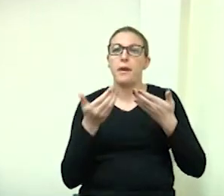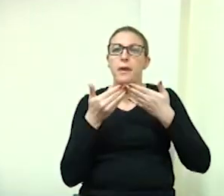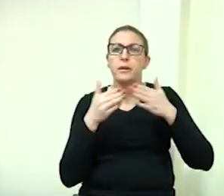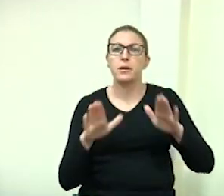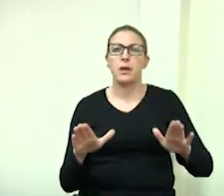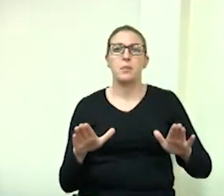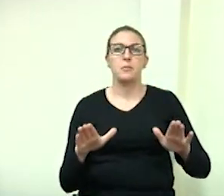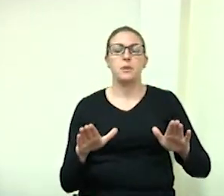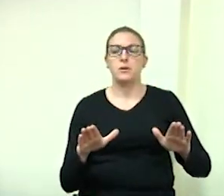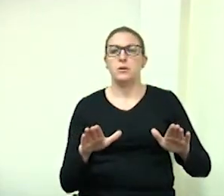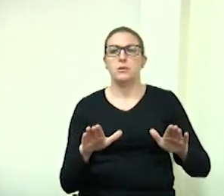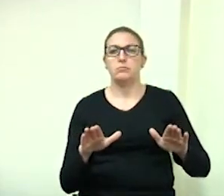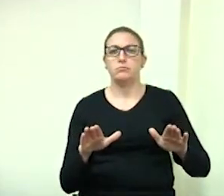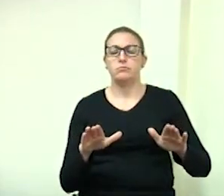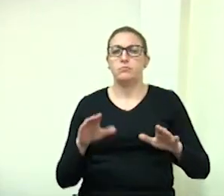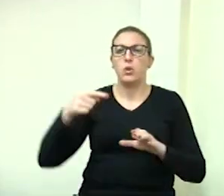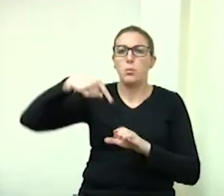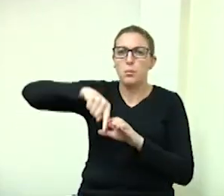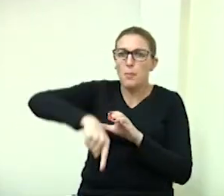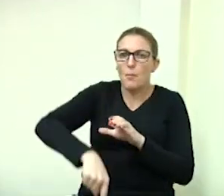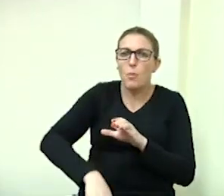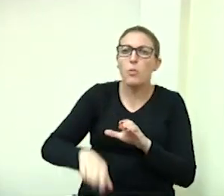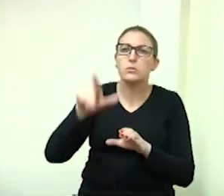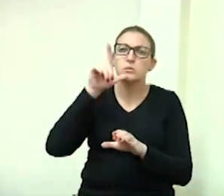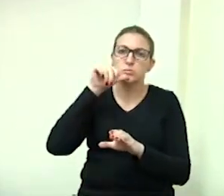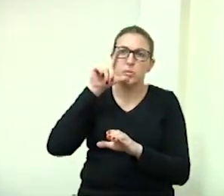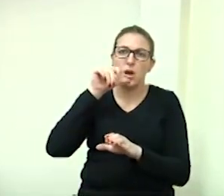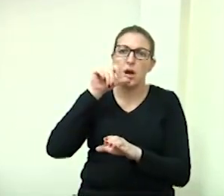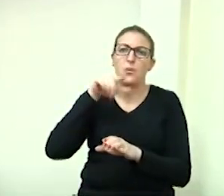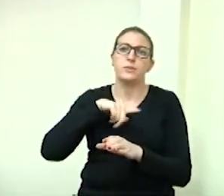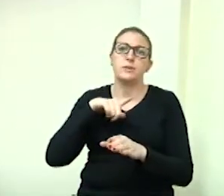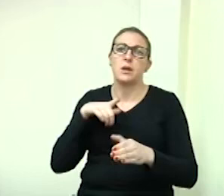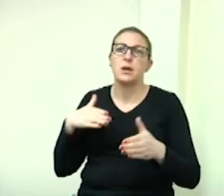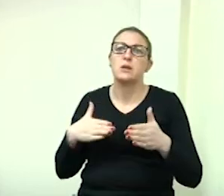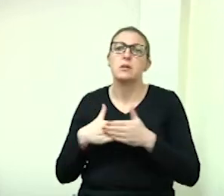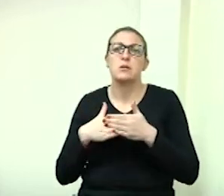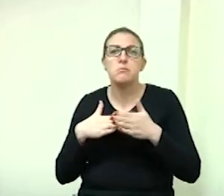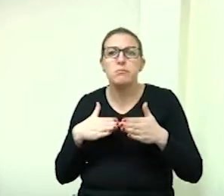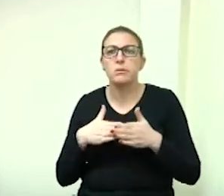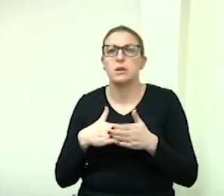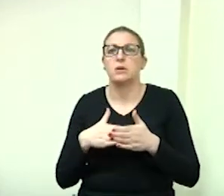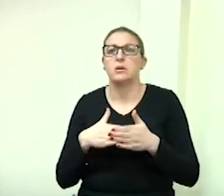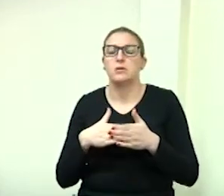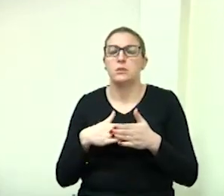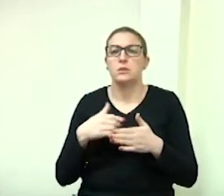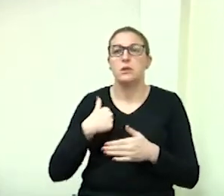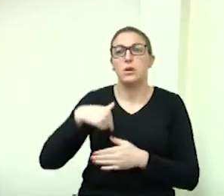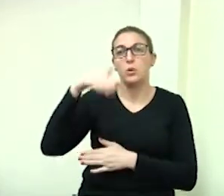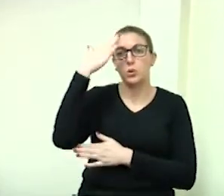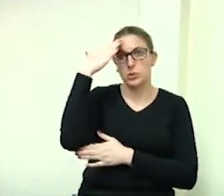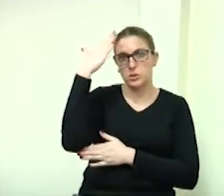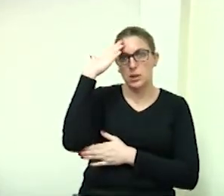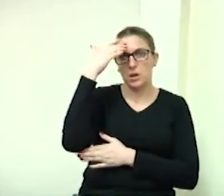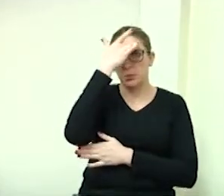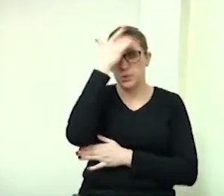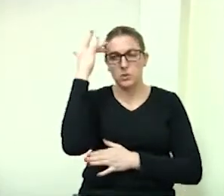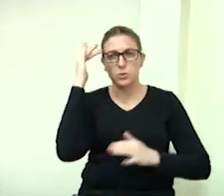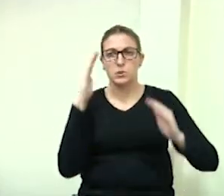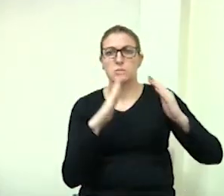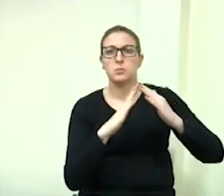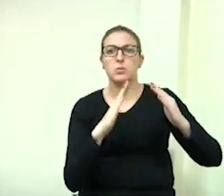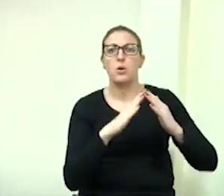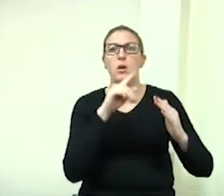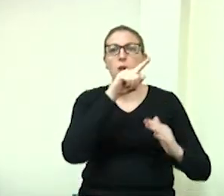e os poços artesianos tem um limitador eu sei que os moradores lá estão concedendo estão permitindo que